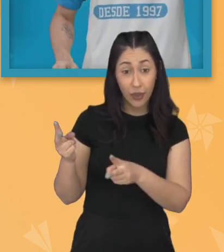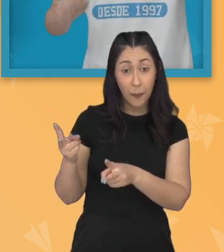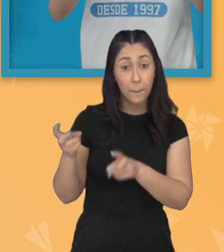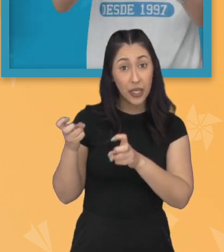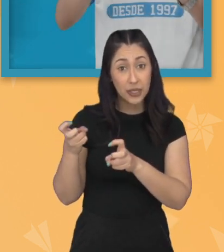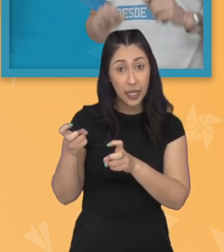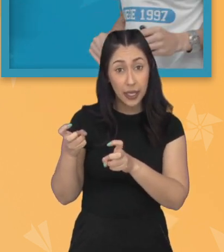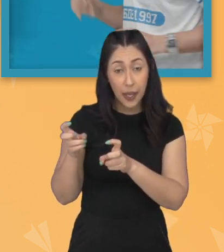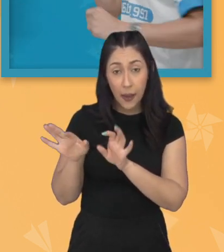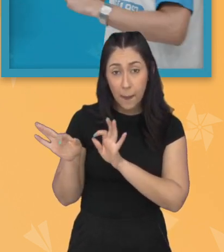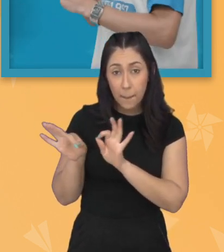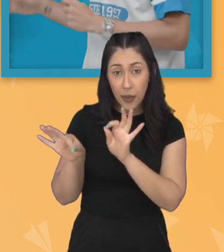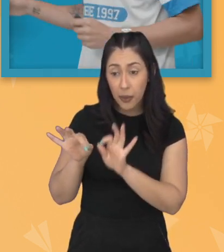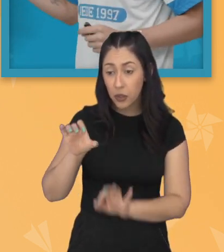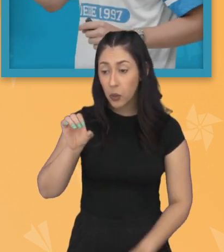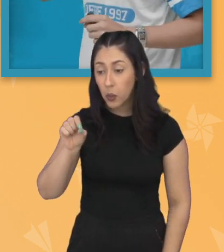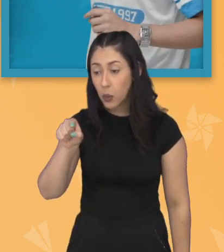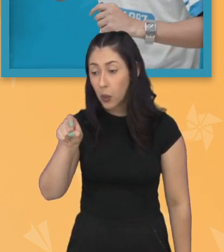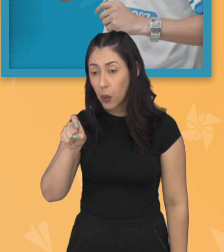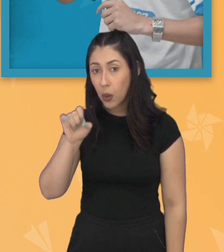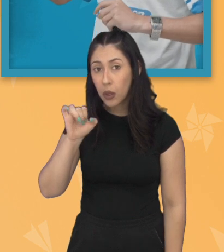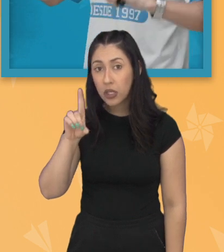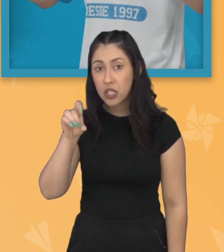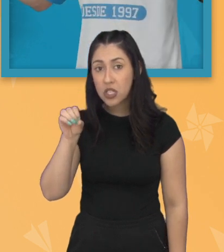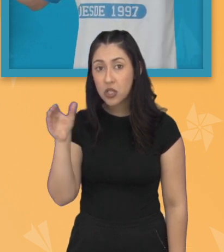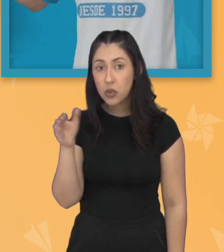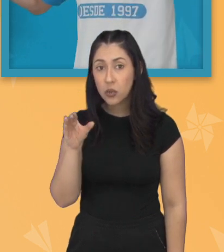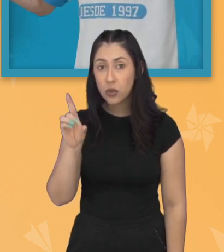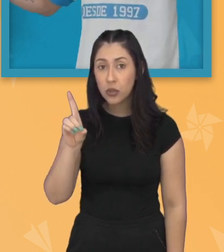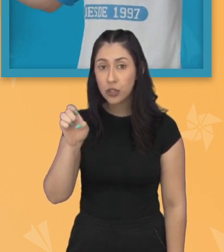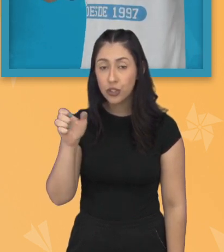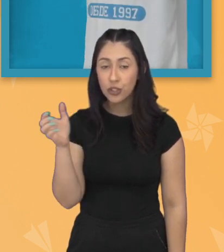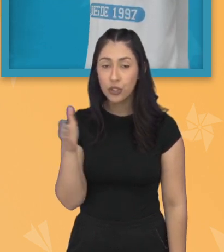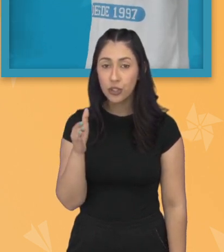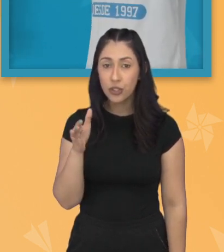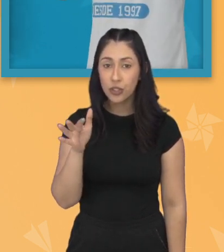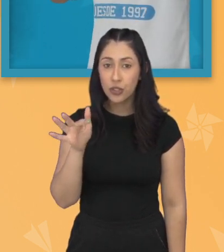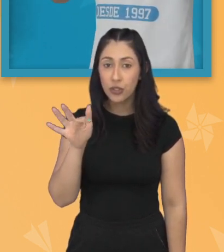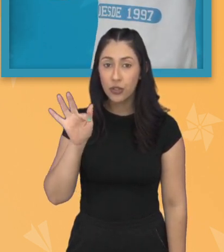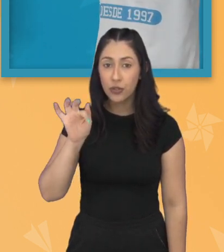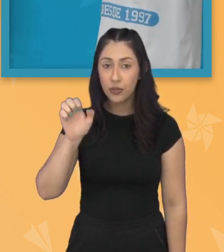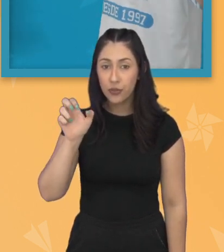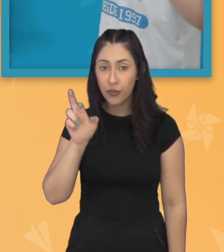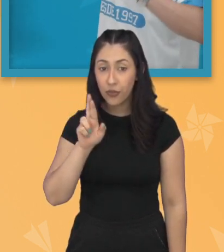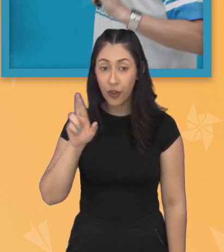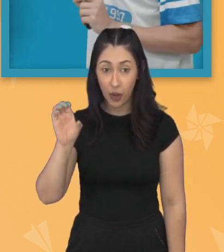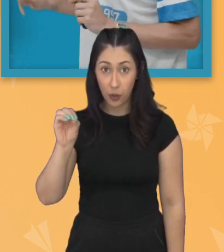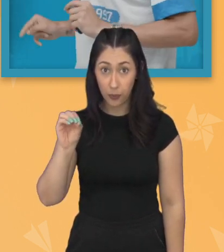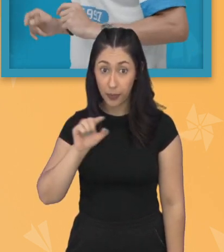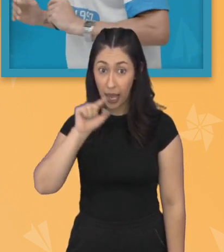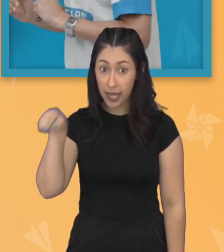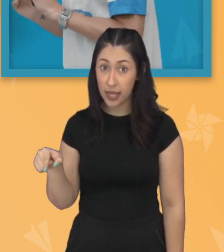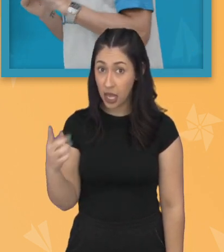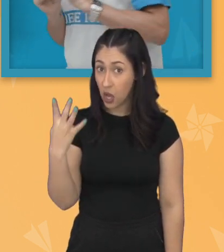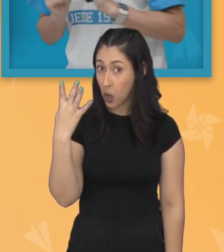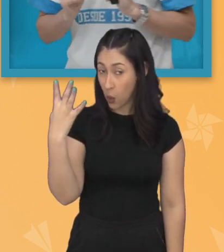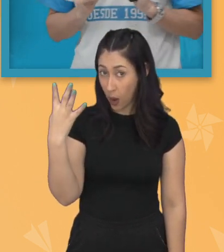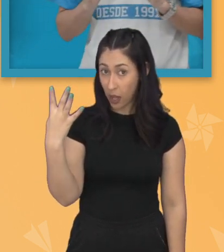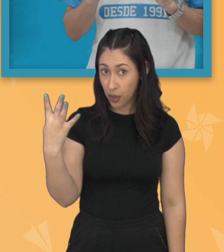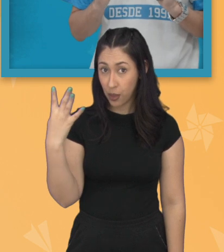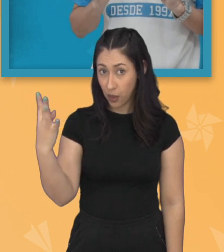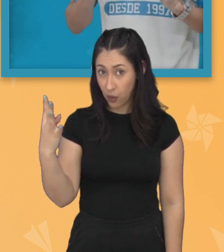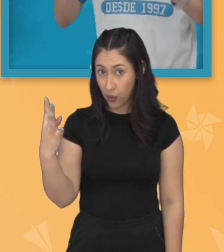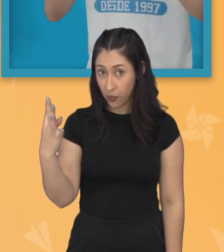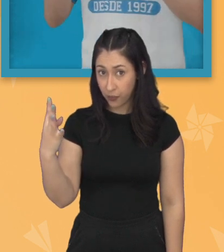óxido de ferro 3, né, no qual a gente tem 4 átomos de ferro no estado sólido, mais 3